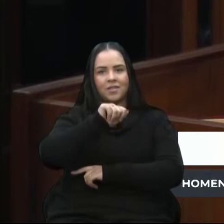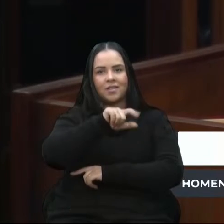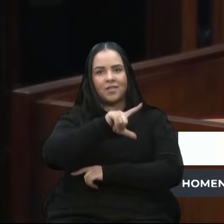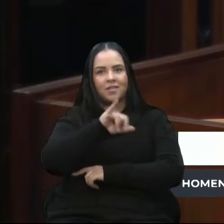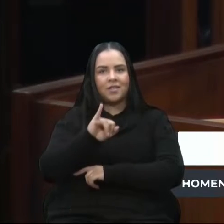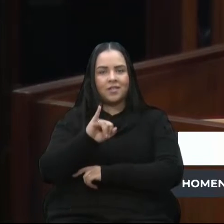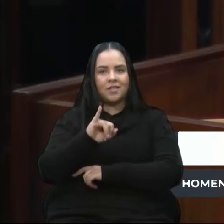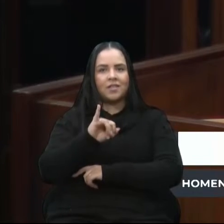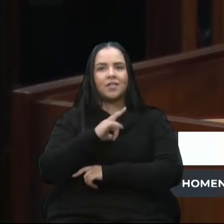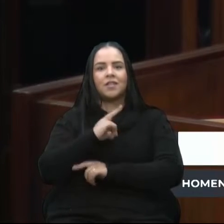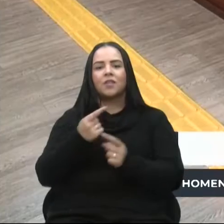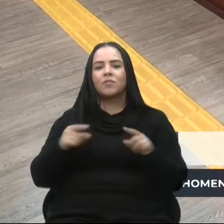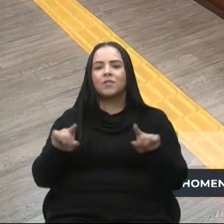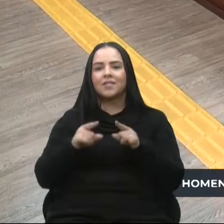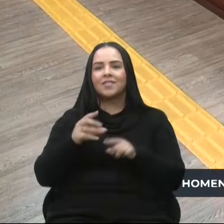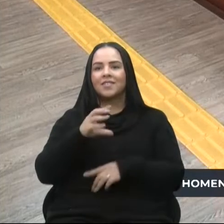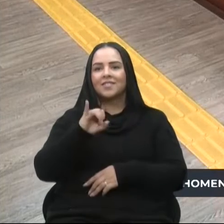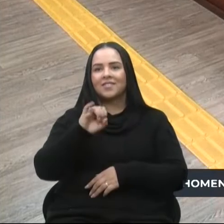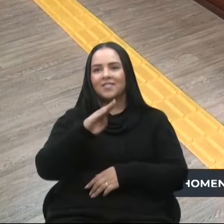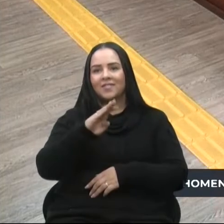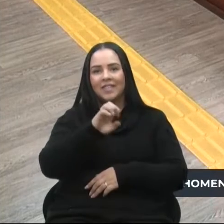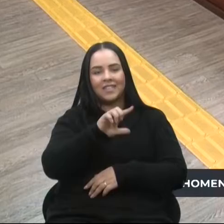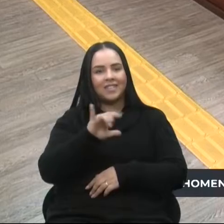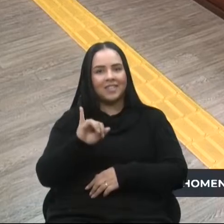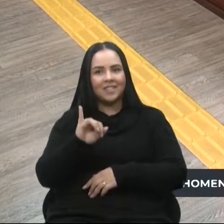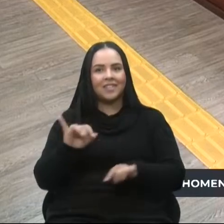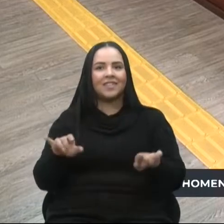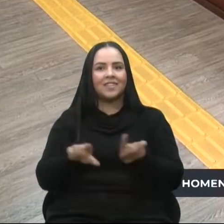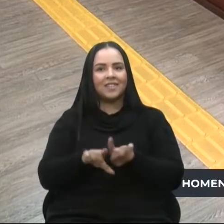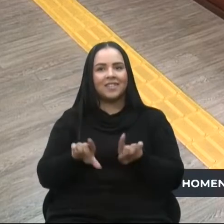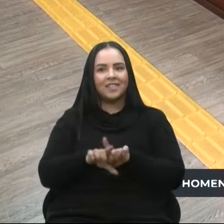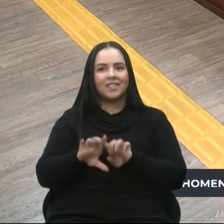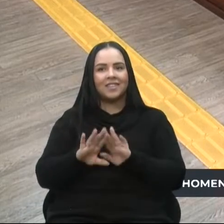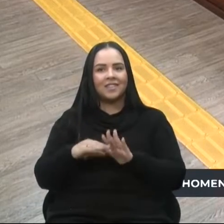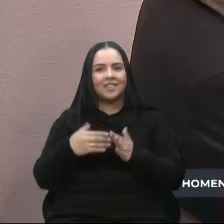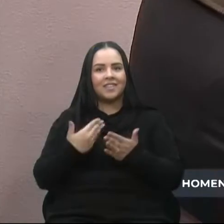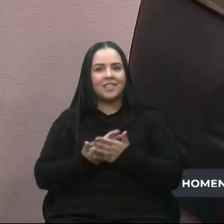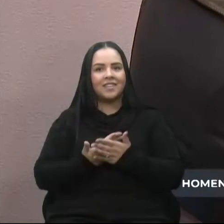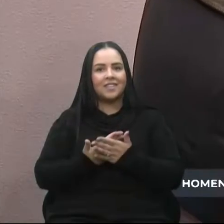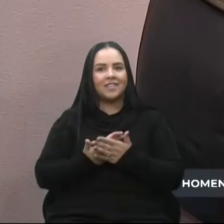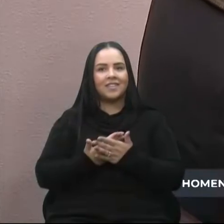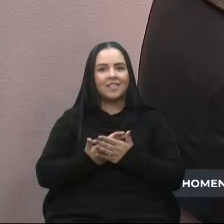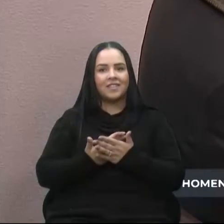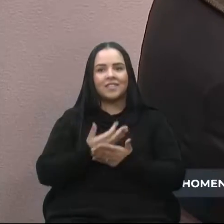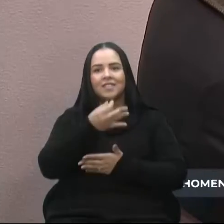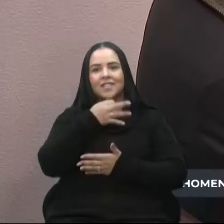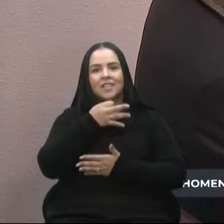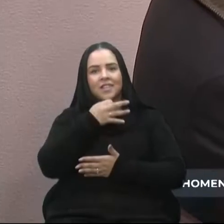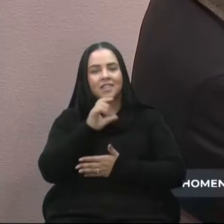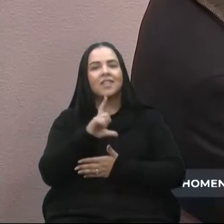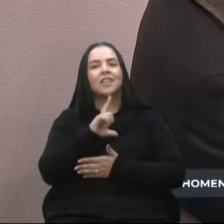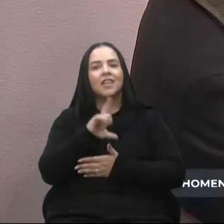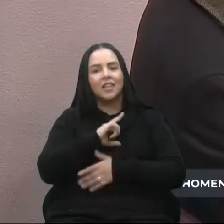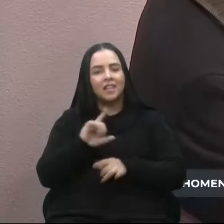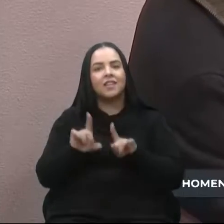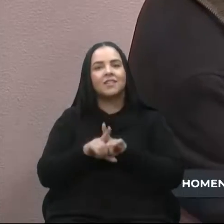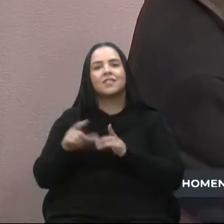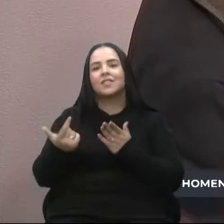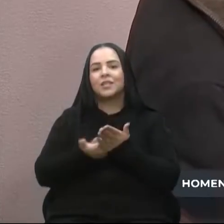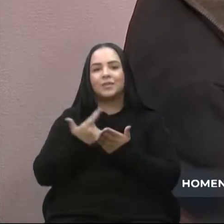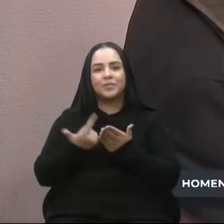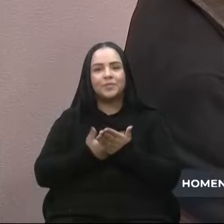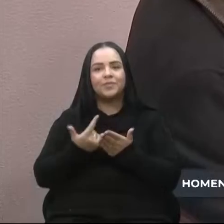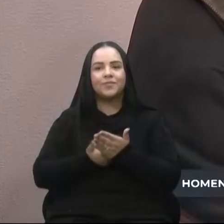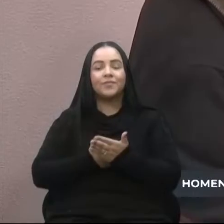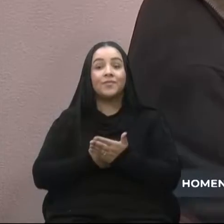e com música da Cibele Tedesco. E as escolas já estão trabalhando, as escolas de Caxias têm esses livros também. E